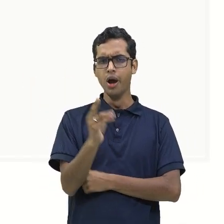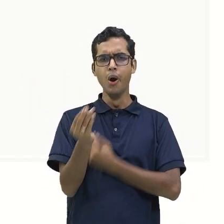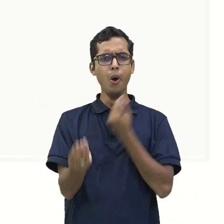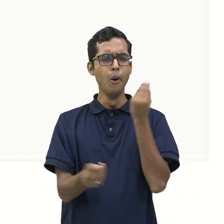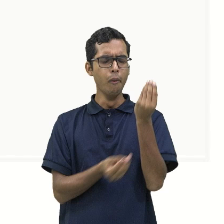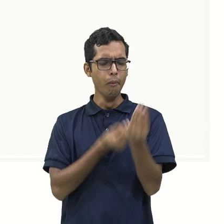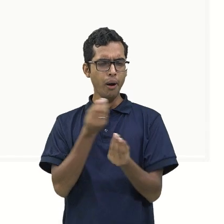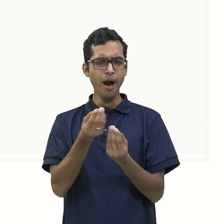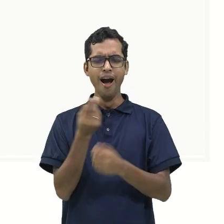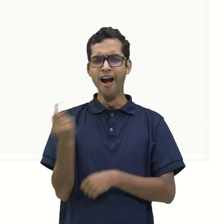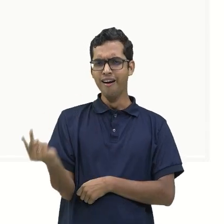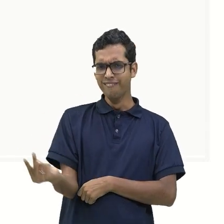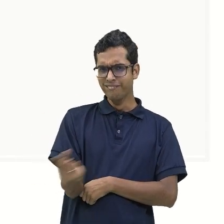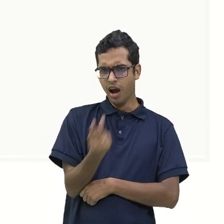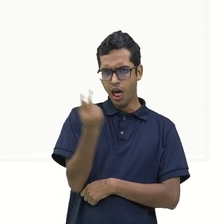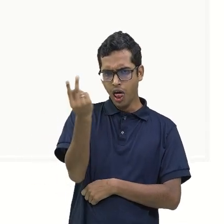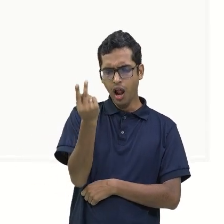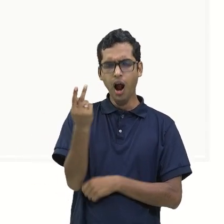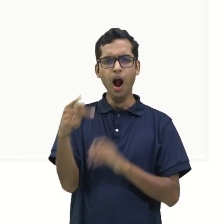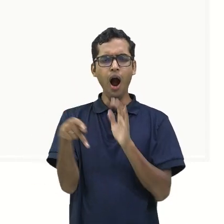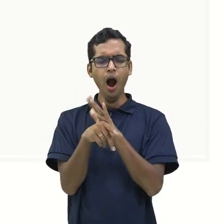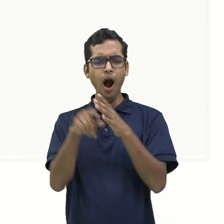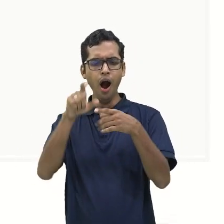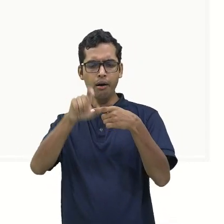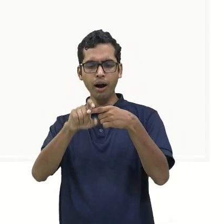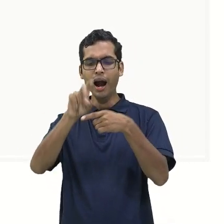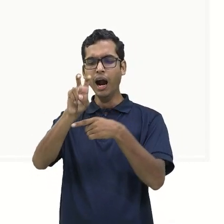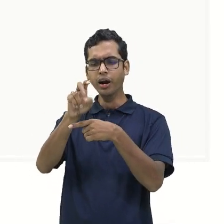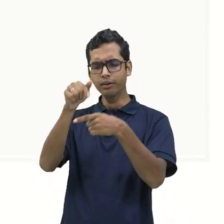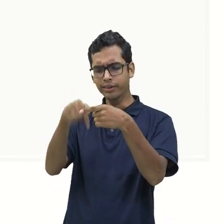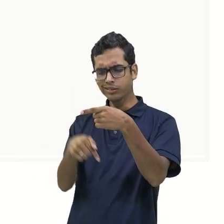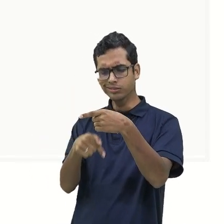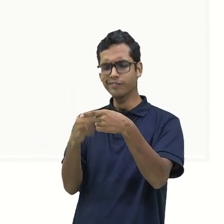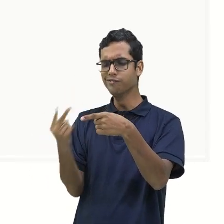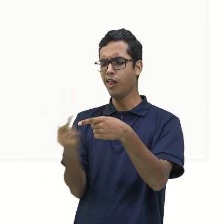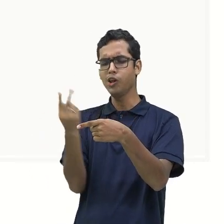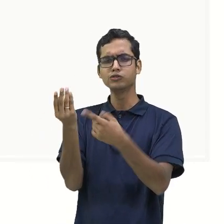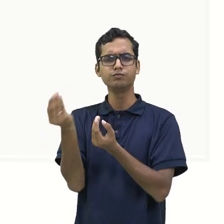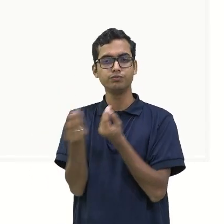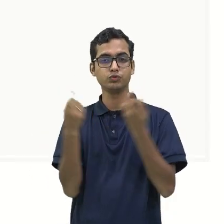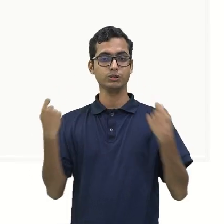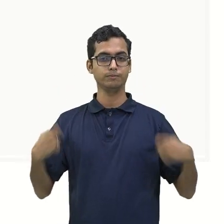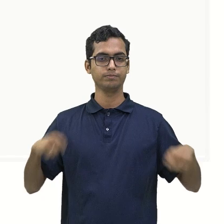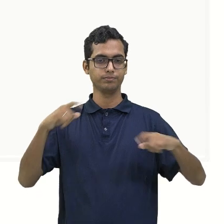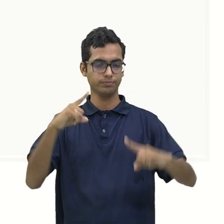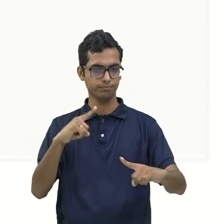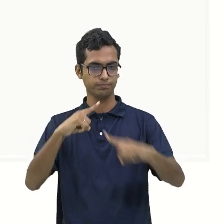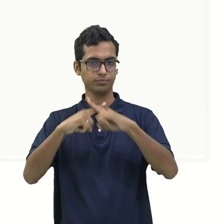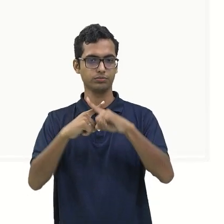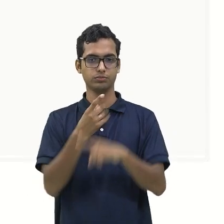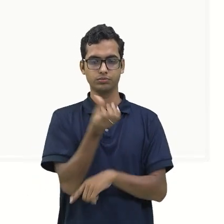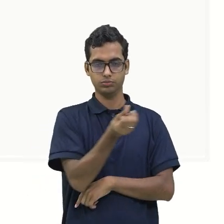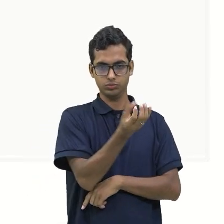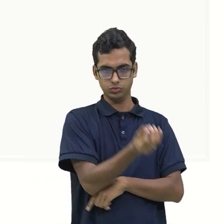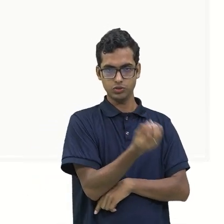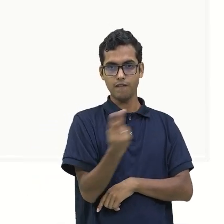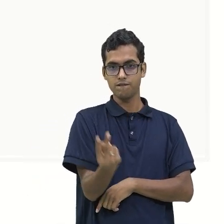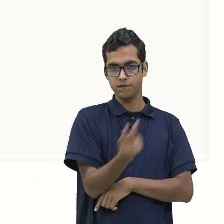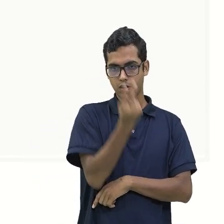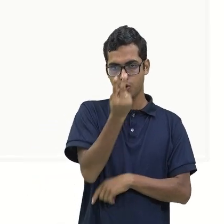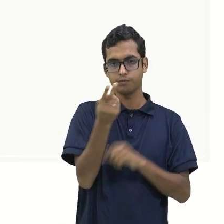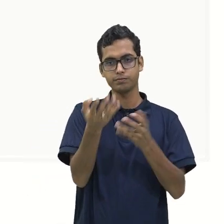quanto que vale, né, essa fração aqui, basta eu multiplicar pelo valor que eu